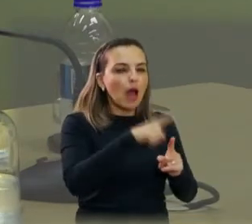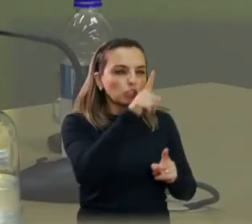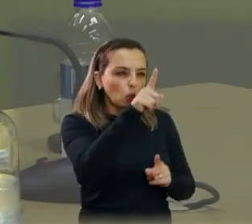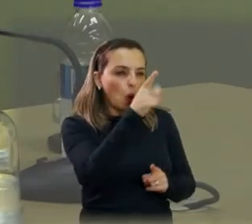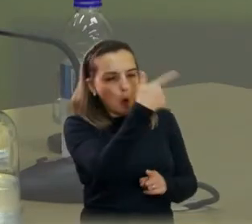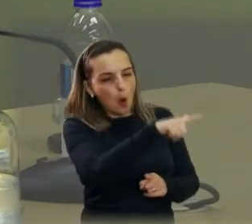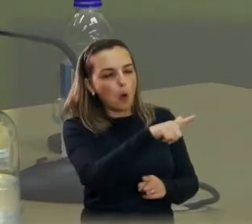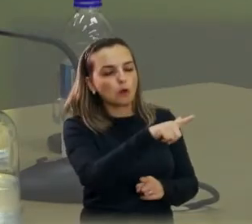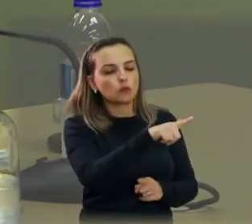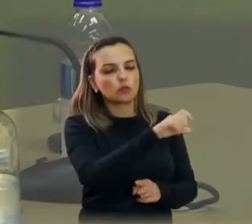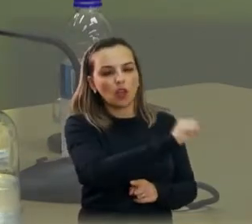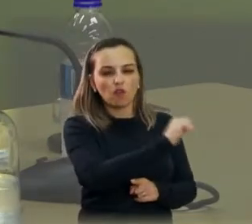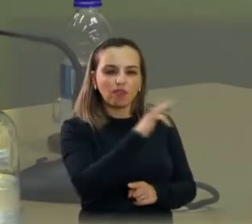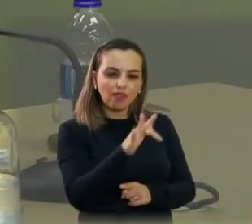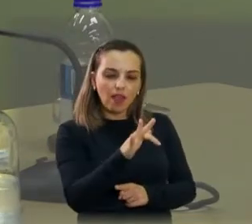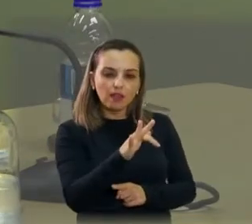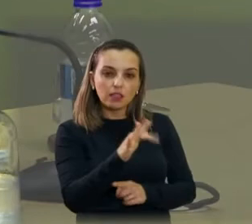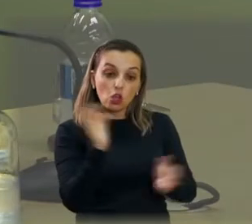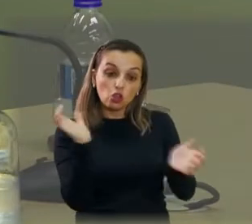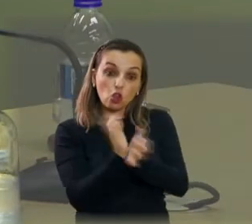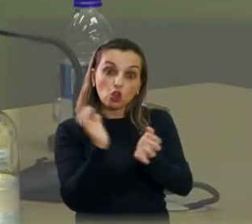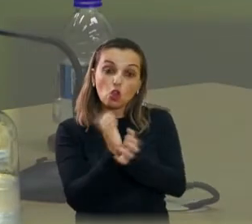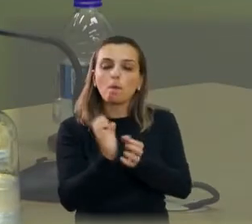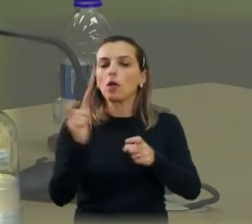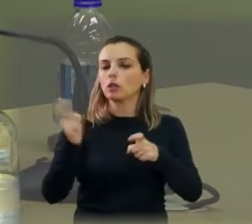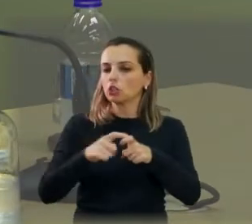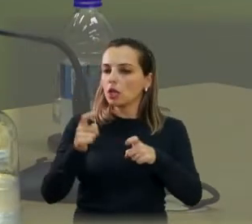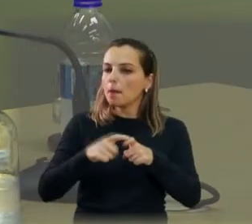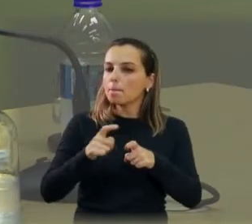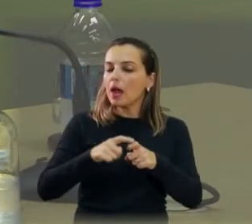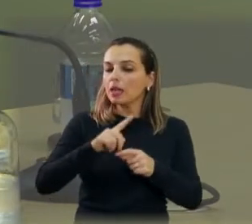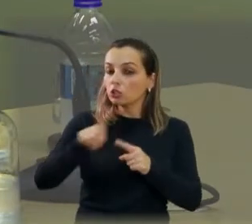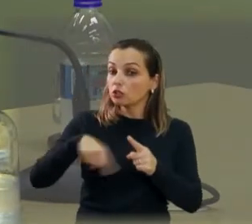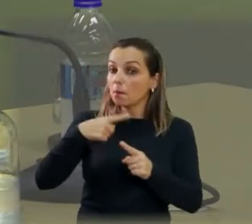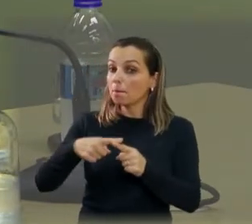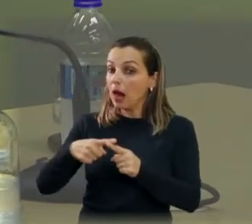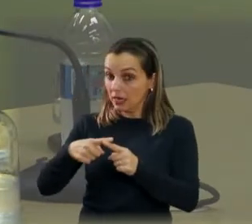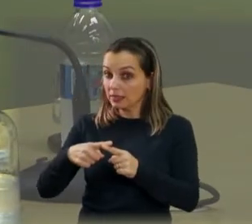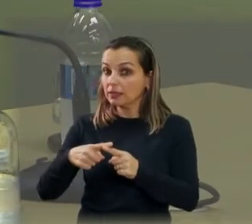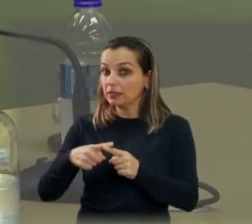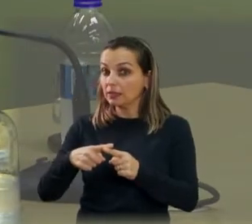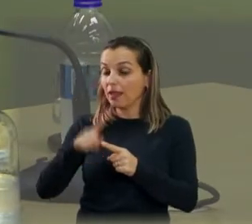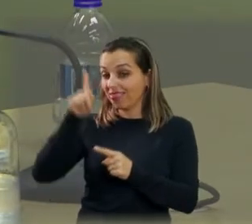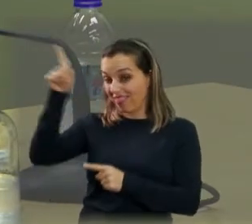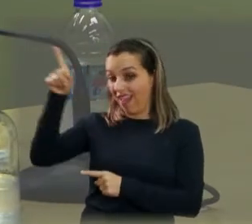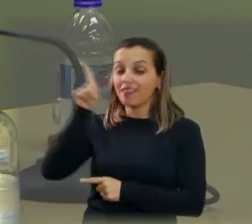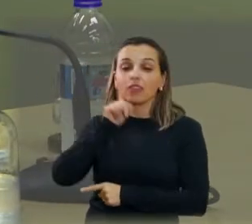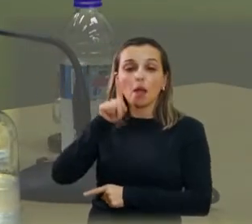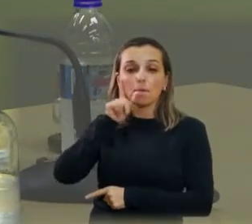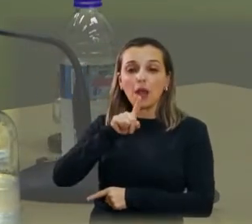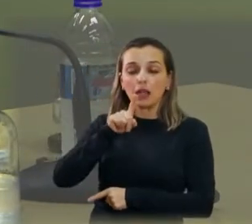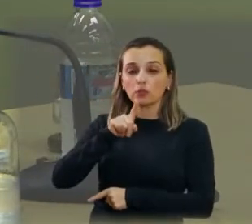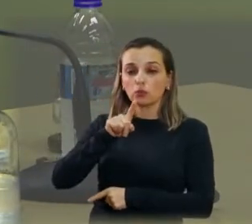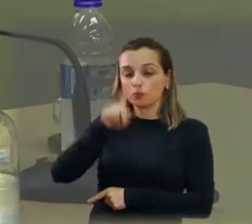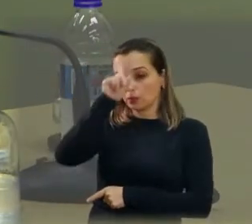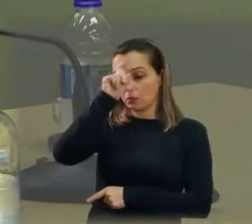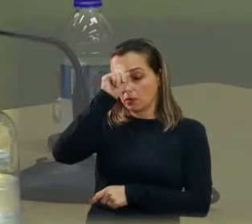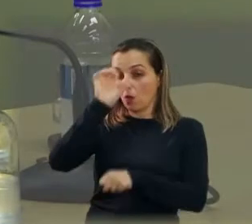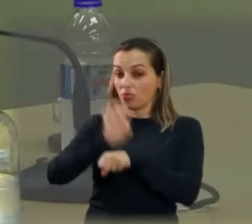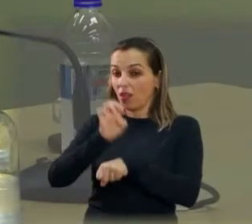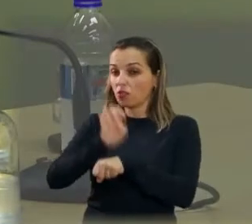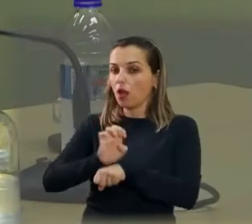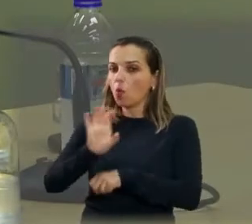Francisco, e tinha um grupo de médicos e tinha também o Hospital Estadual. Né? De repente,